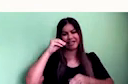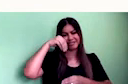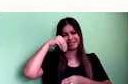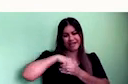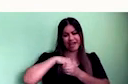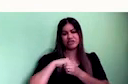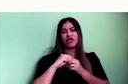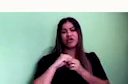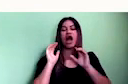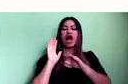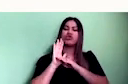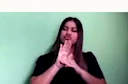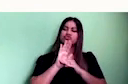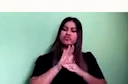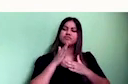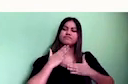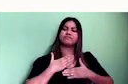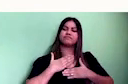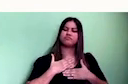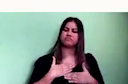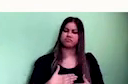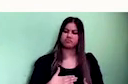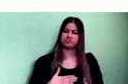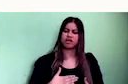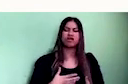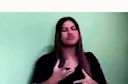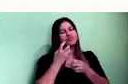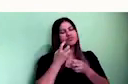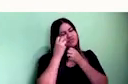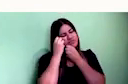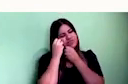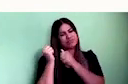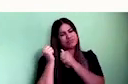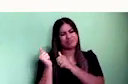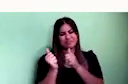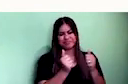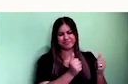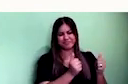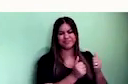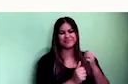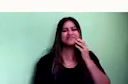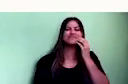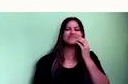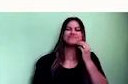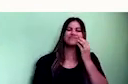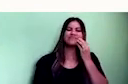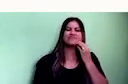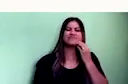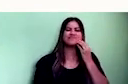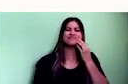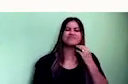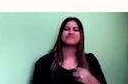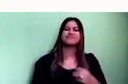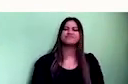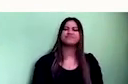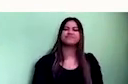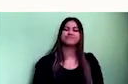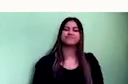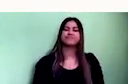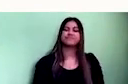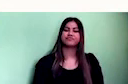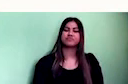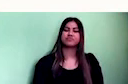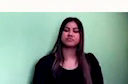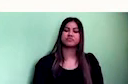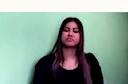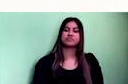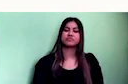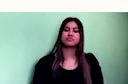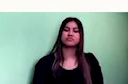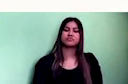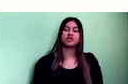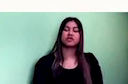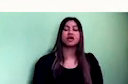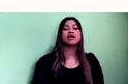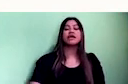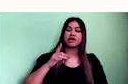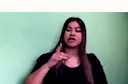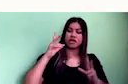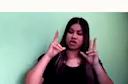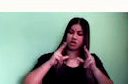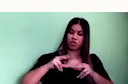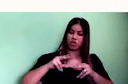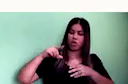relaxar e poder se entregar ao sono, àquele momento reparador que a gente tanto precisa. Também a mesma indicação, 5 a 6 gotinhas